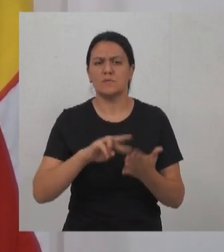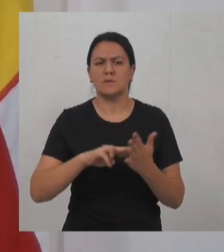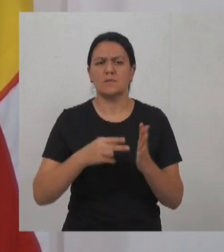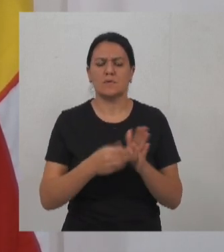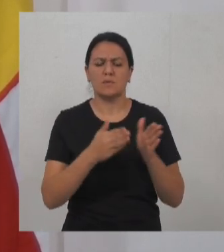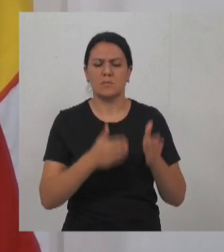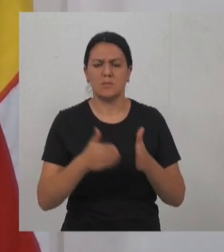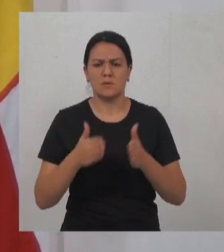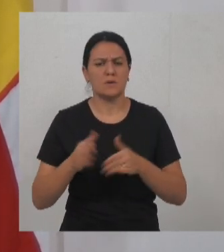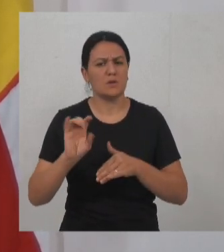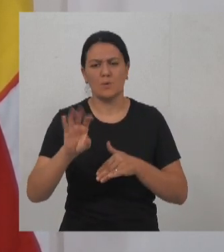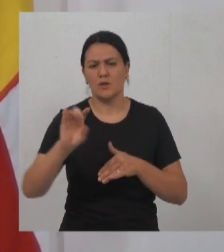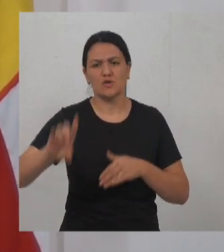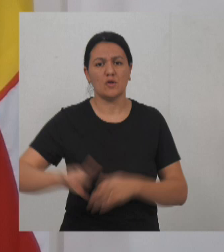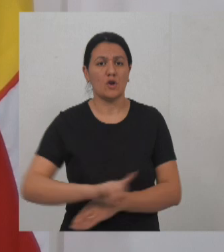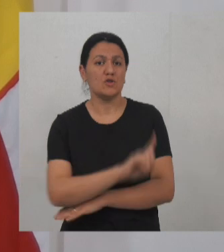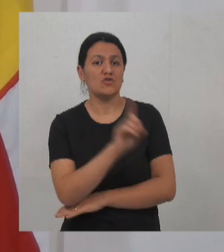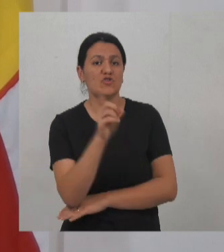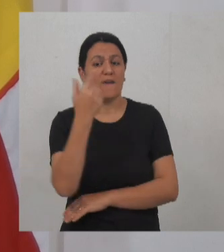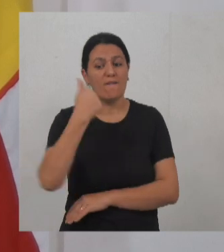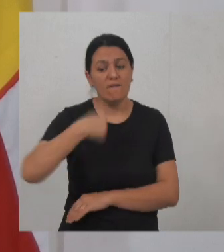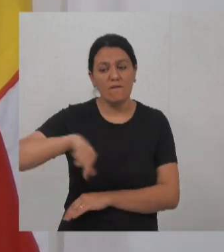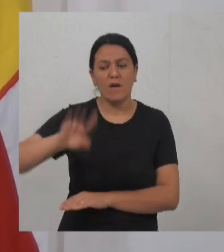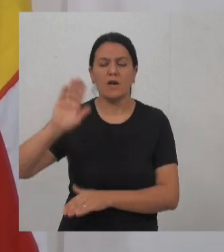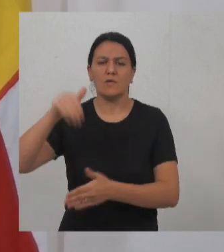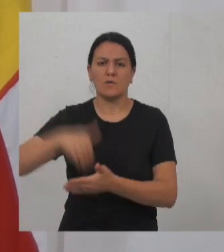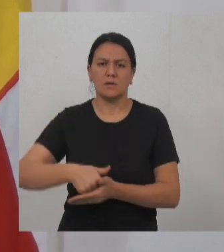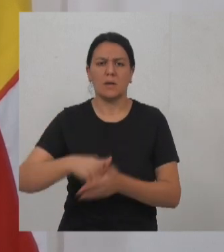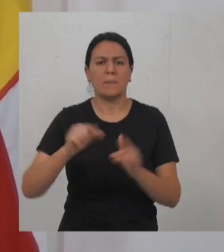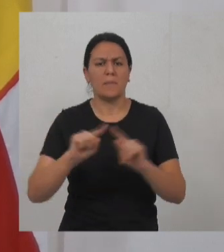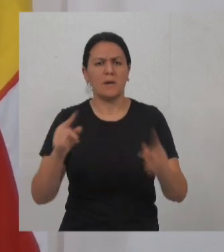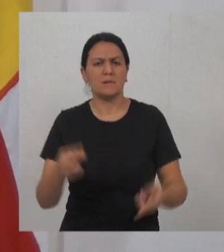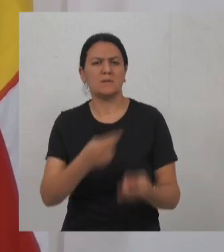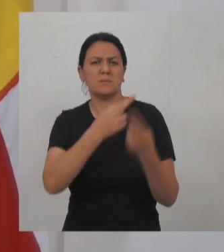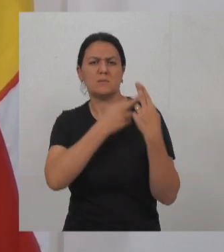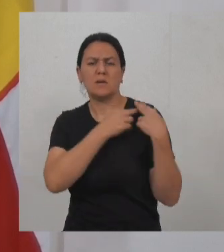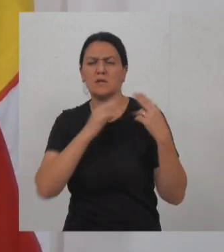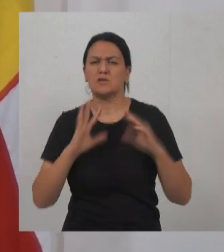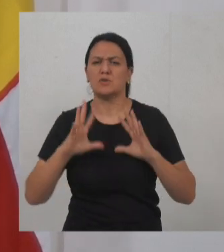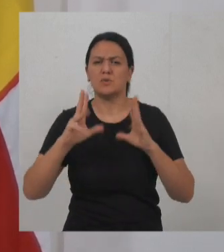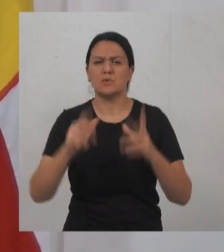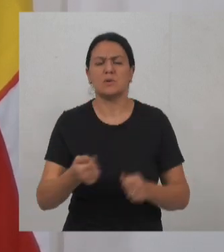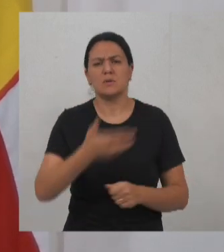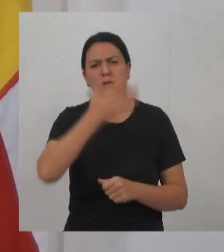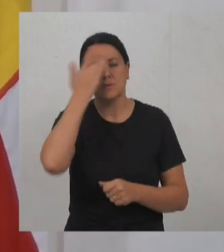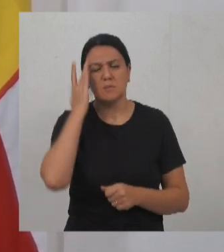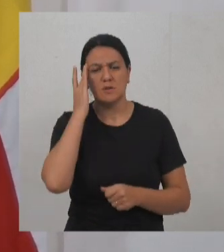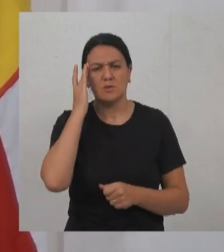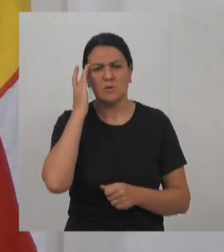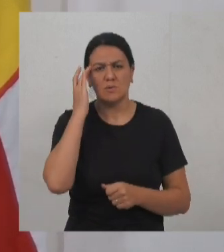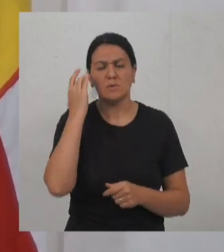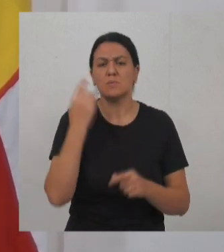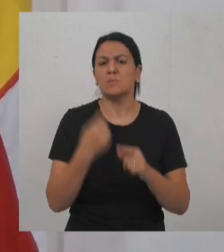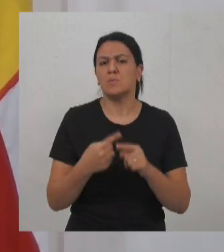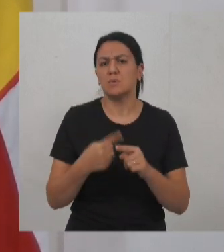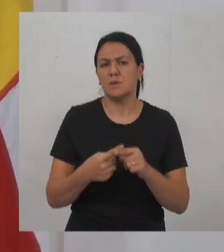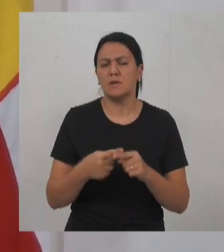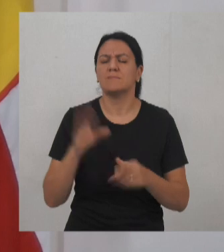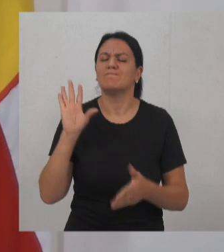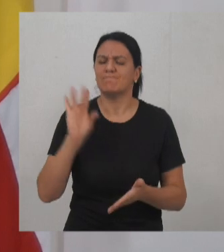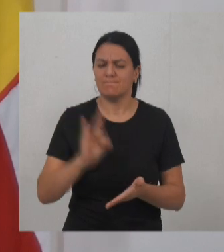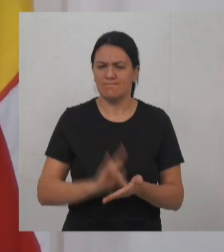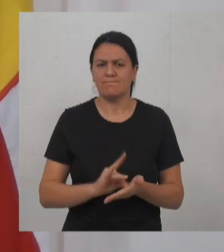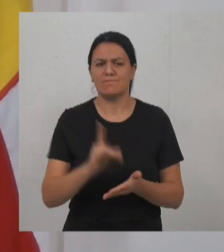muito além do dia da votação. E a responsabilidade de todos os envolvidos é fundamental para que, de fato,